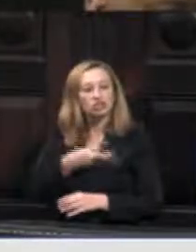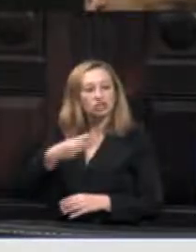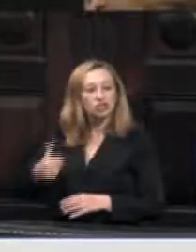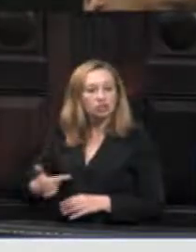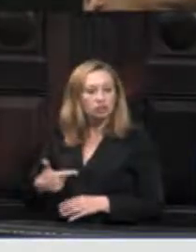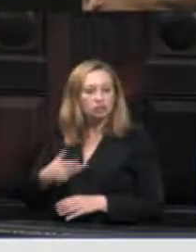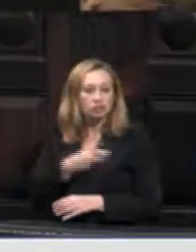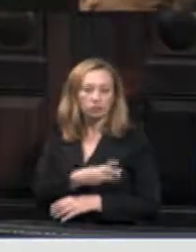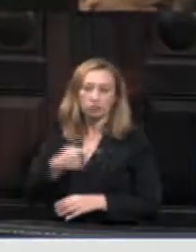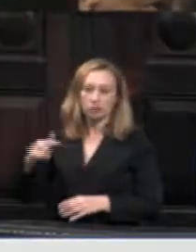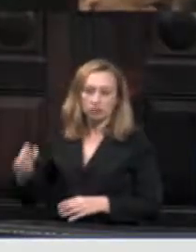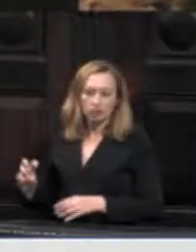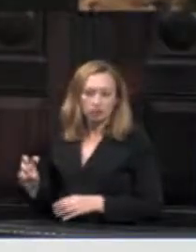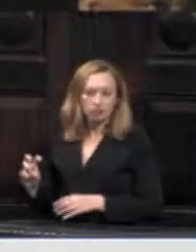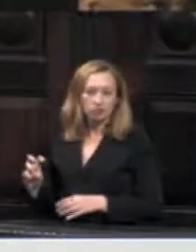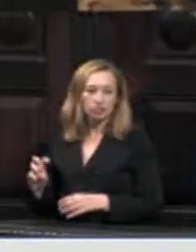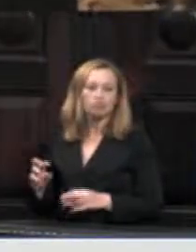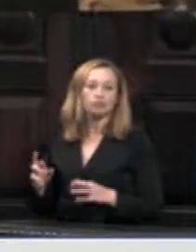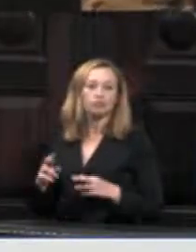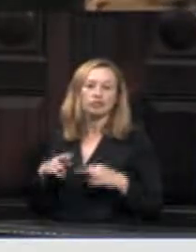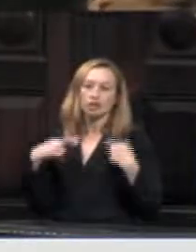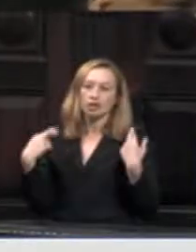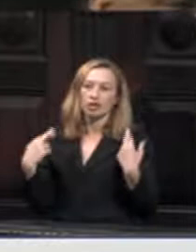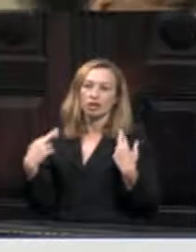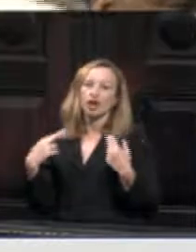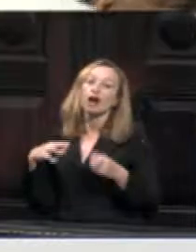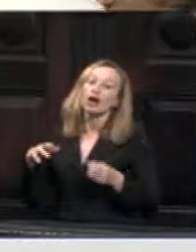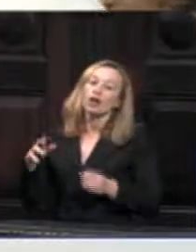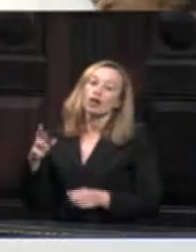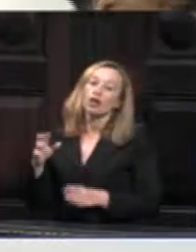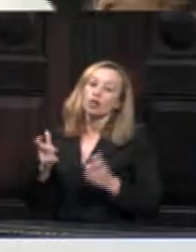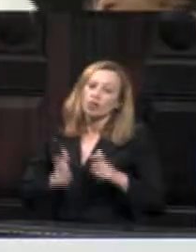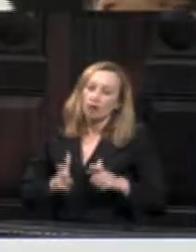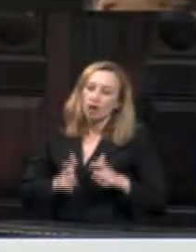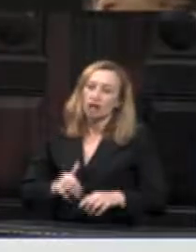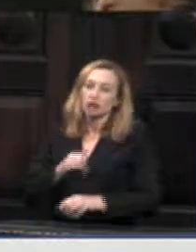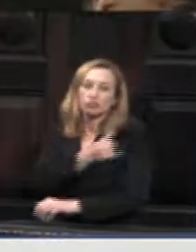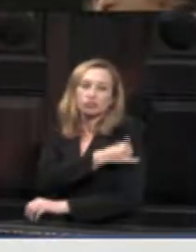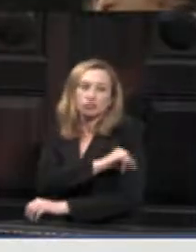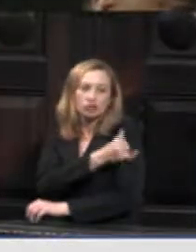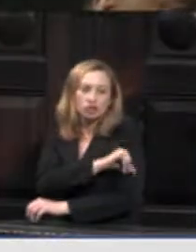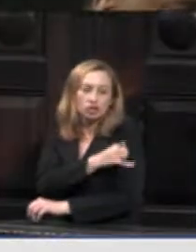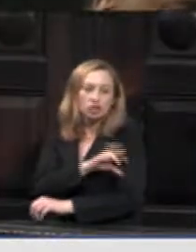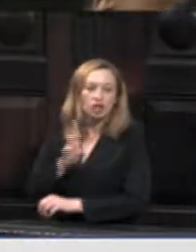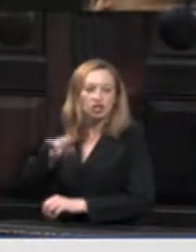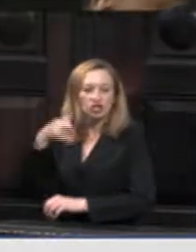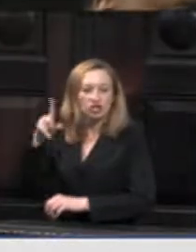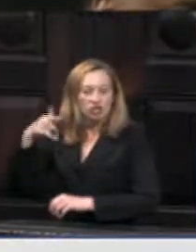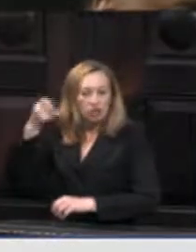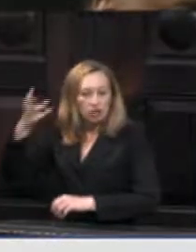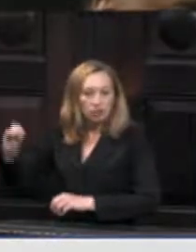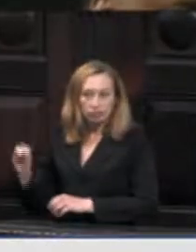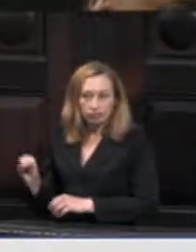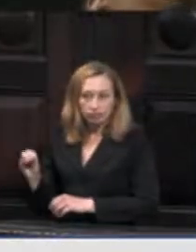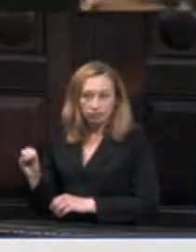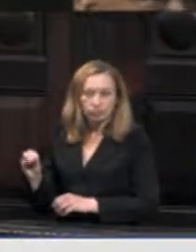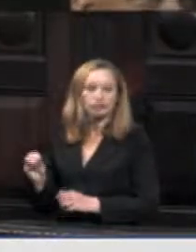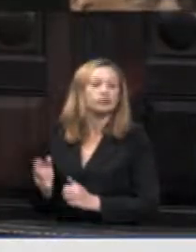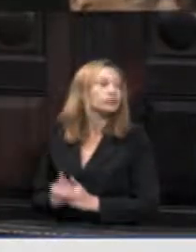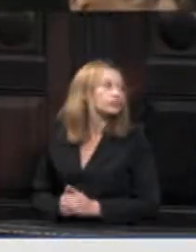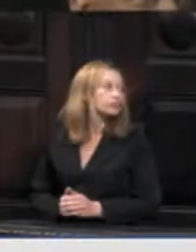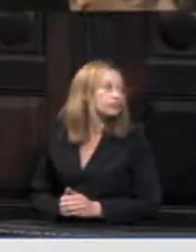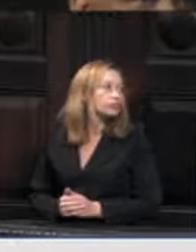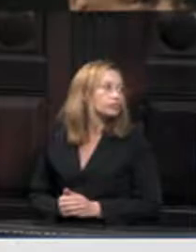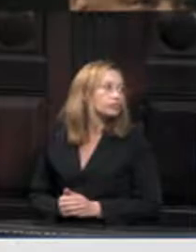sobre a região metropolitana do Rio de Janeiro, sua composição, organização e gestão, define as funções públicas e serviços de interesse